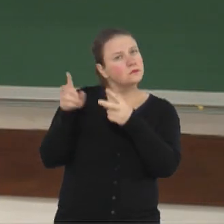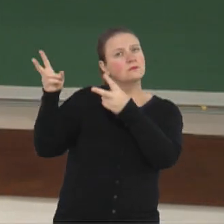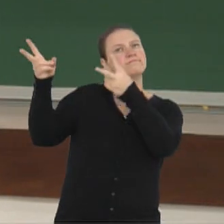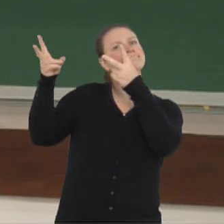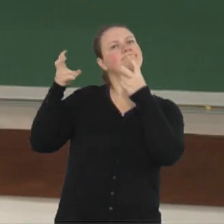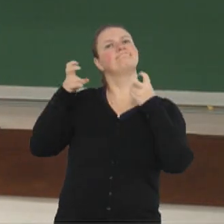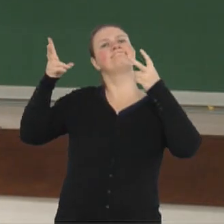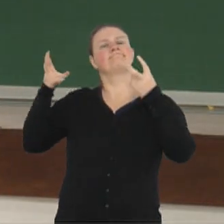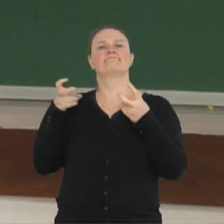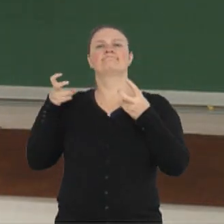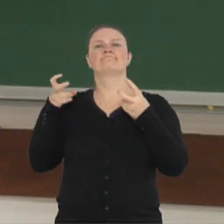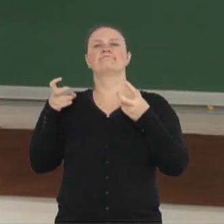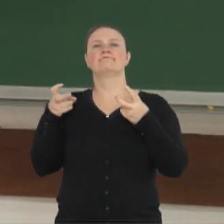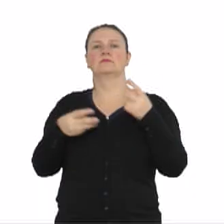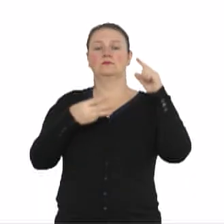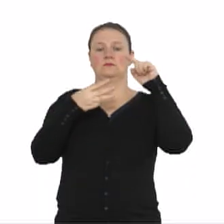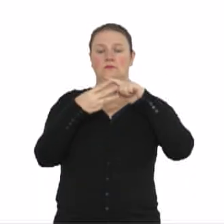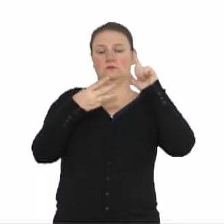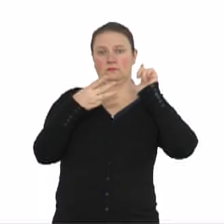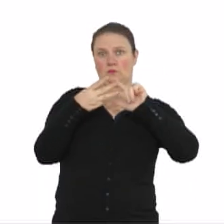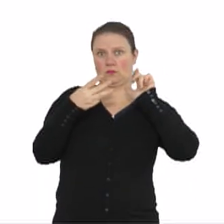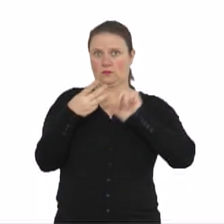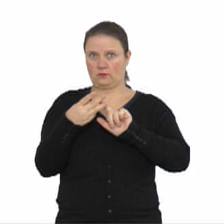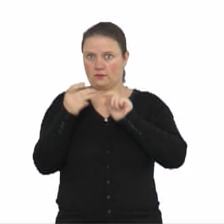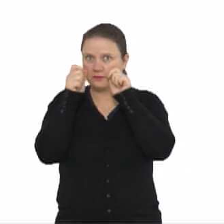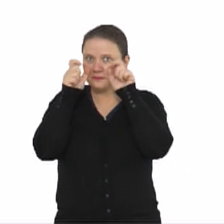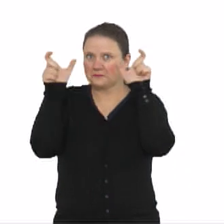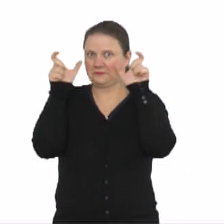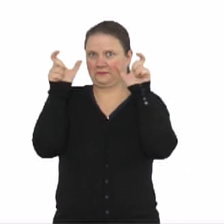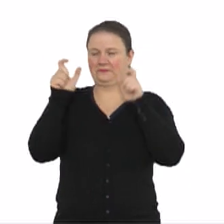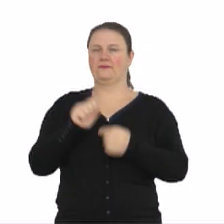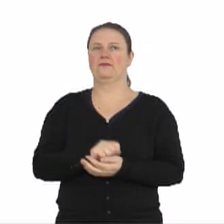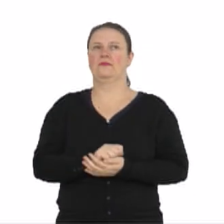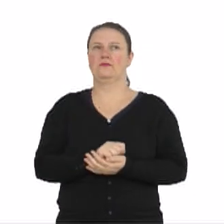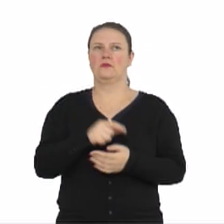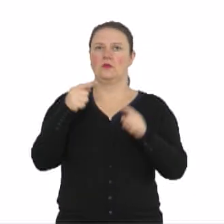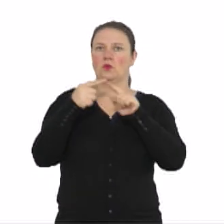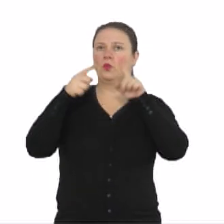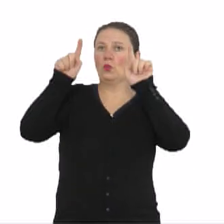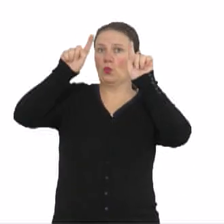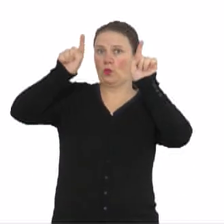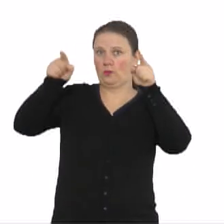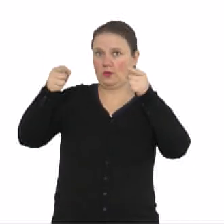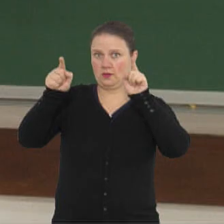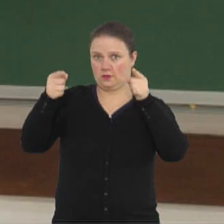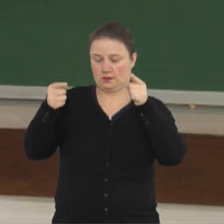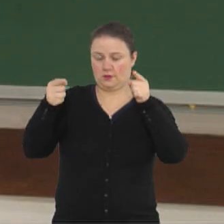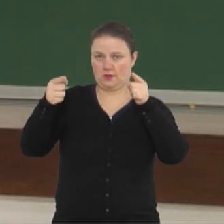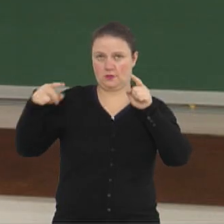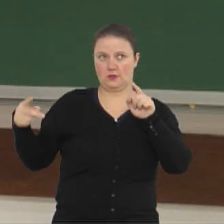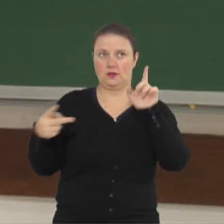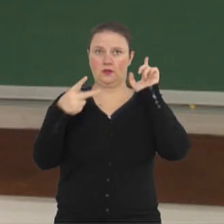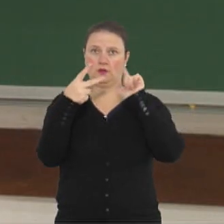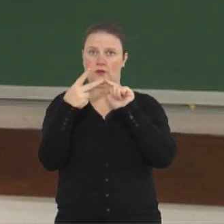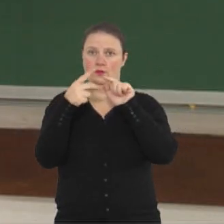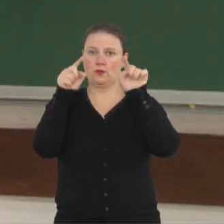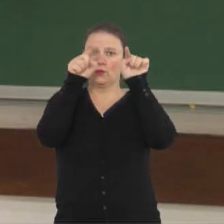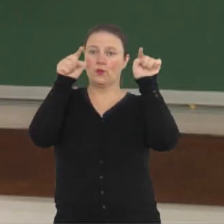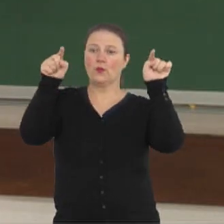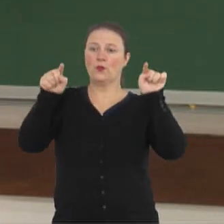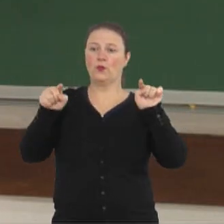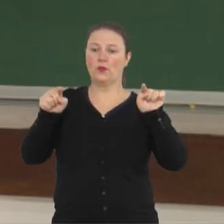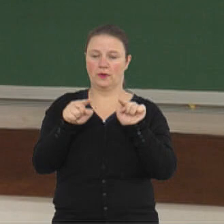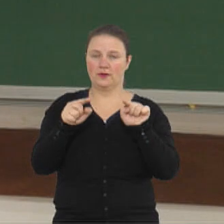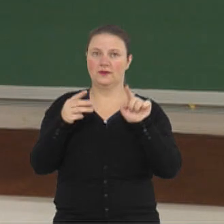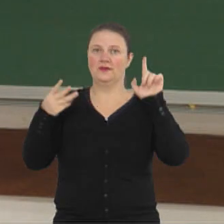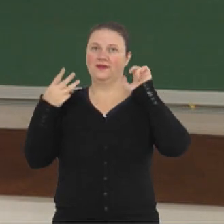consideração esses três amigos. Observe, os parênteses, os colchetes e